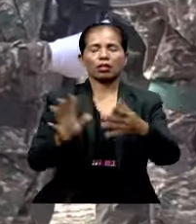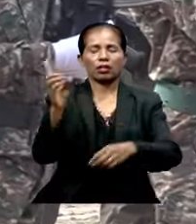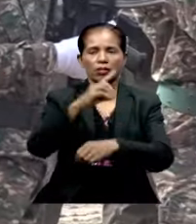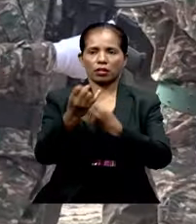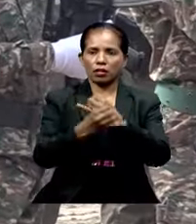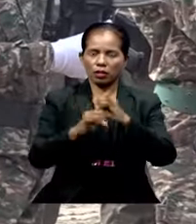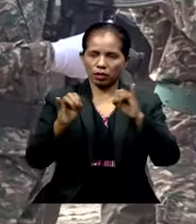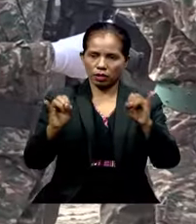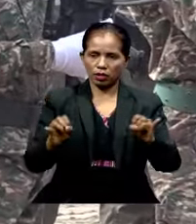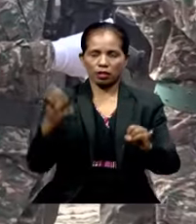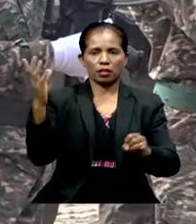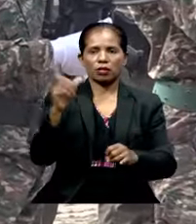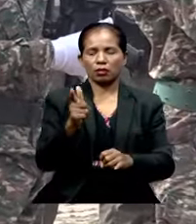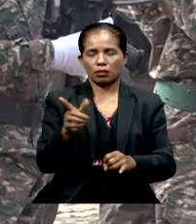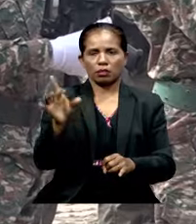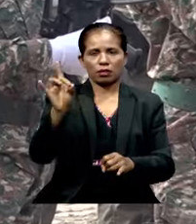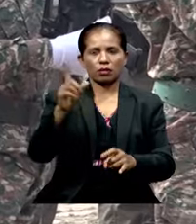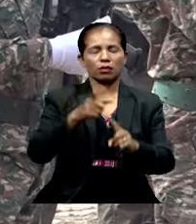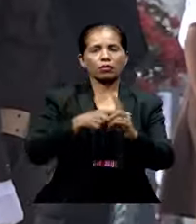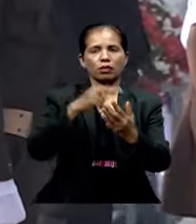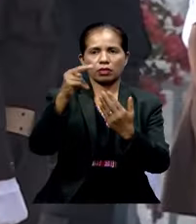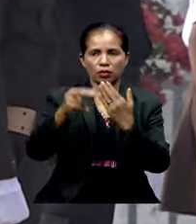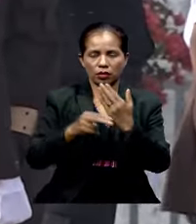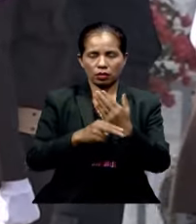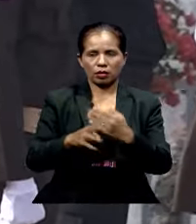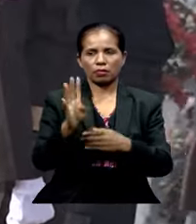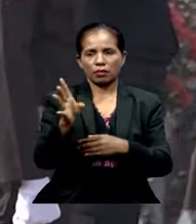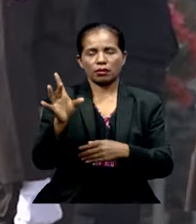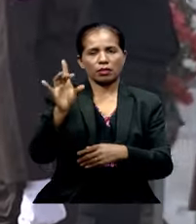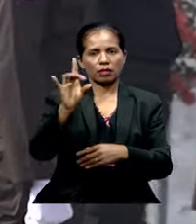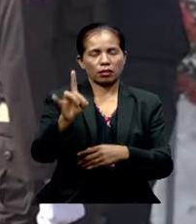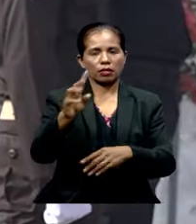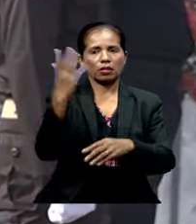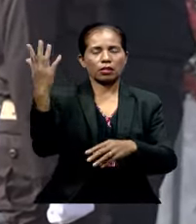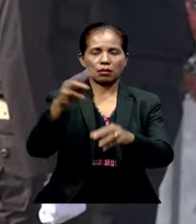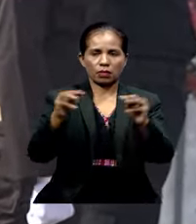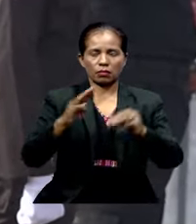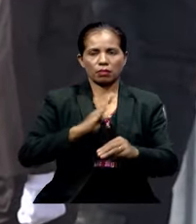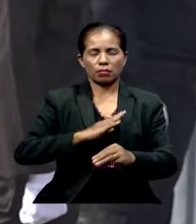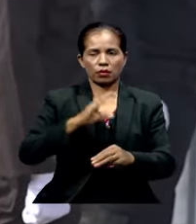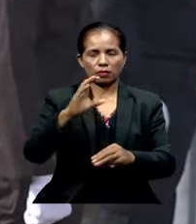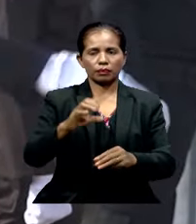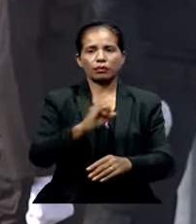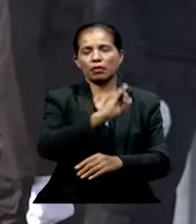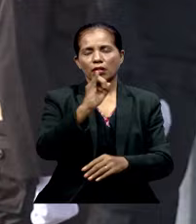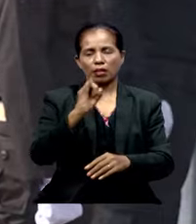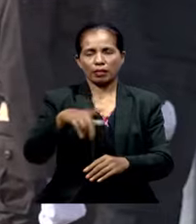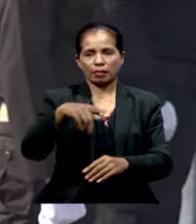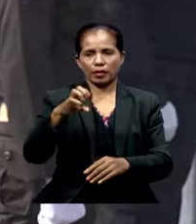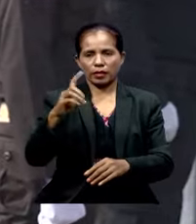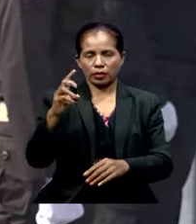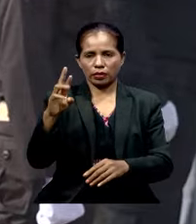sua independência, Rolo Recinualo, Fulano Novembro, Badala Rato Recinualo e o município Bocau. Em entrevista, Pedro Clamarfui,